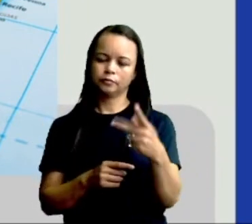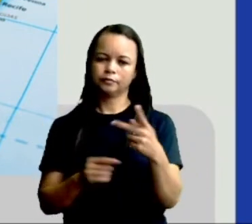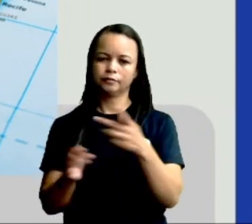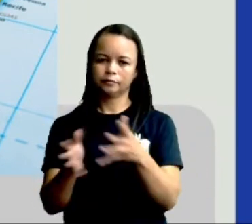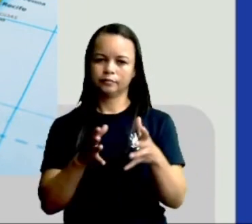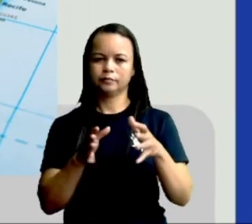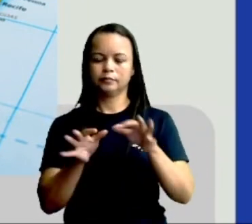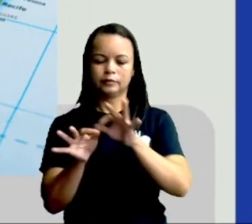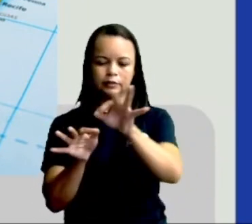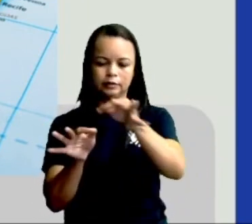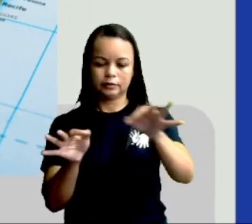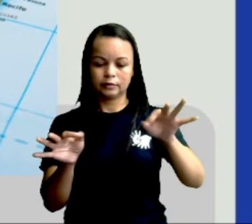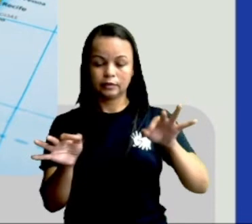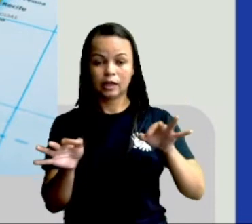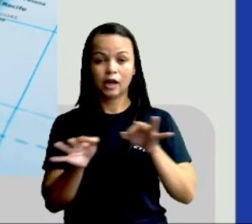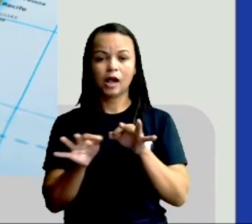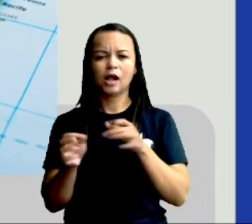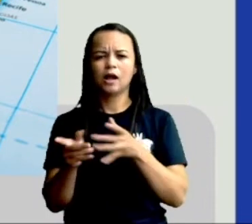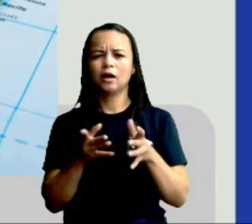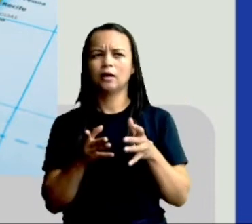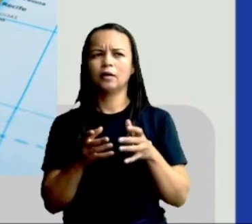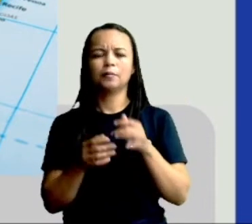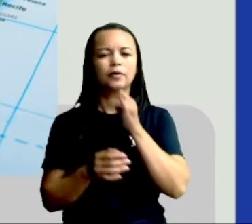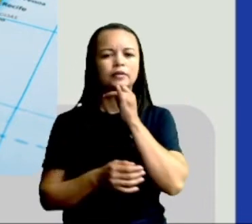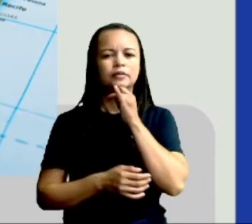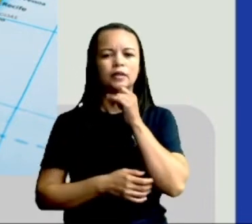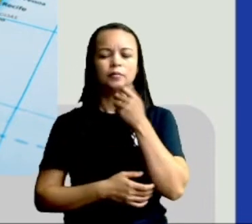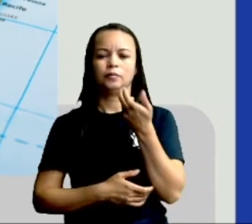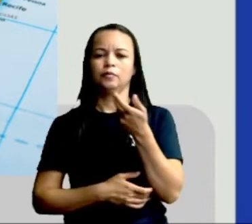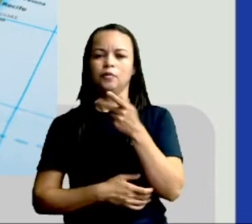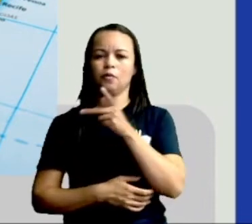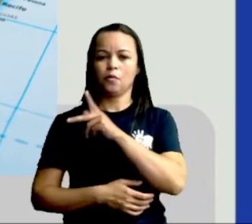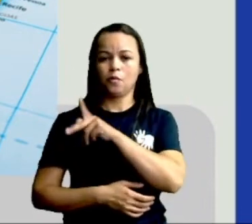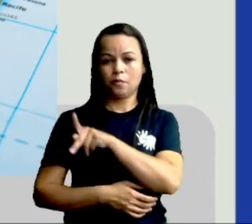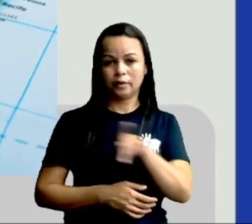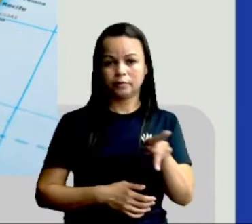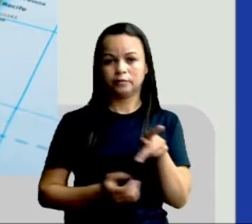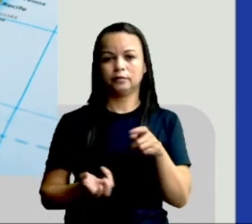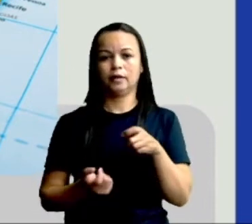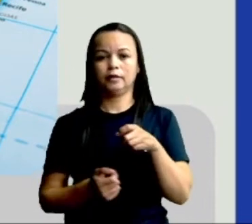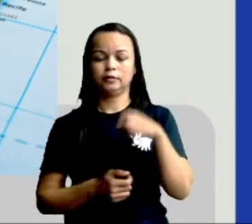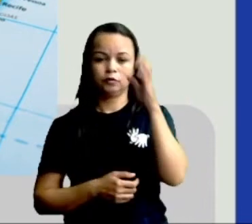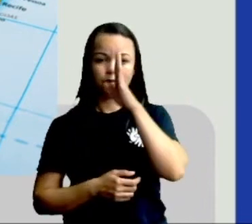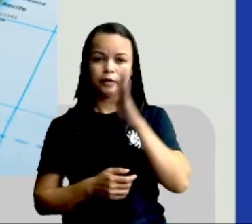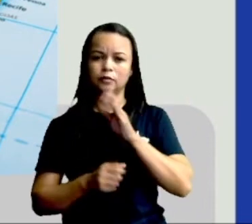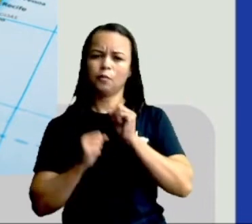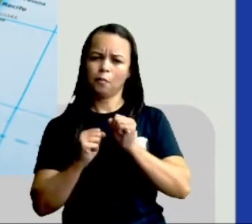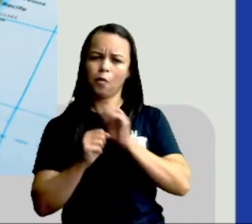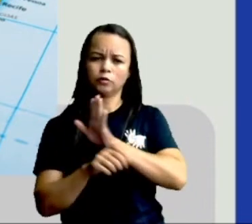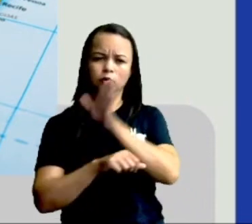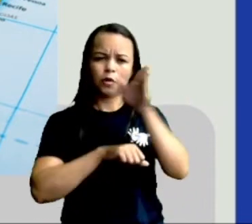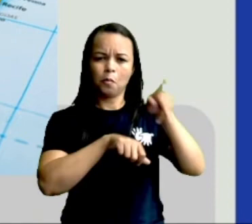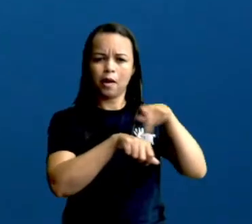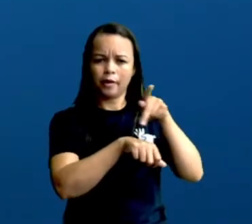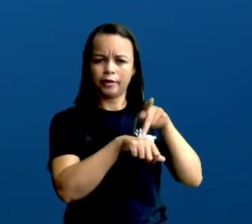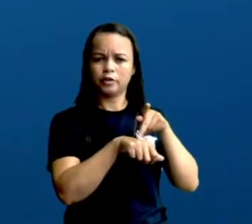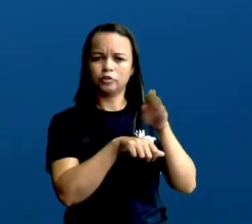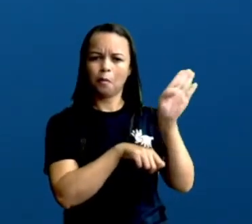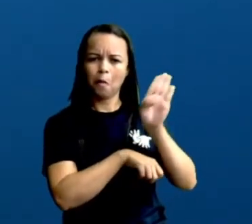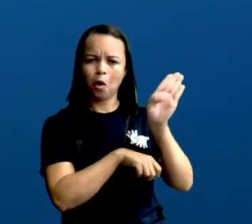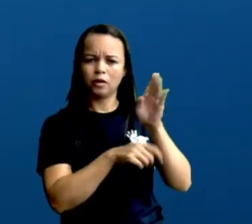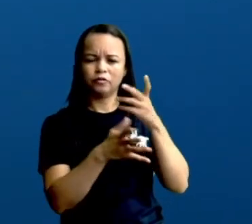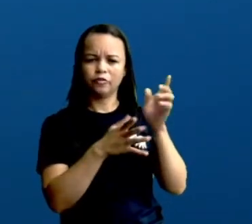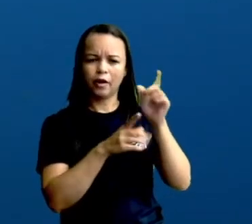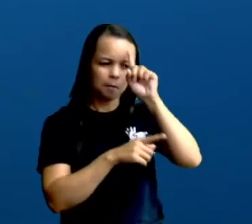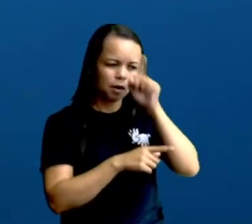território brasileiro então por exemplo o presidente do Brasil ele pode ir lá para o país vizinho por exemplo a Bolívia e querer mandar lá